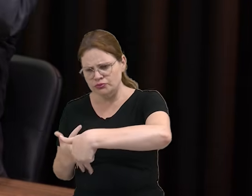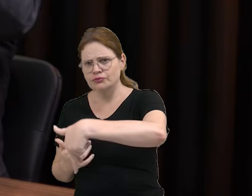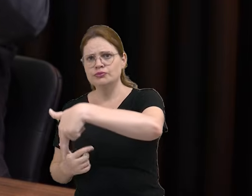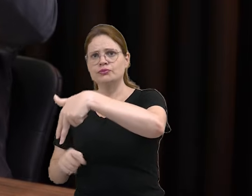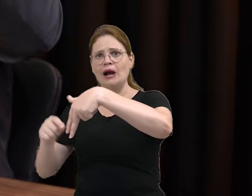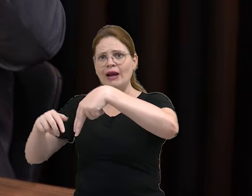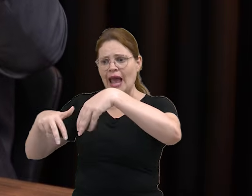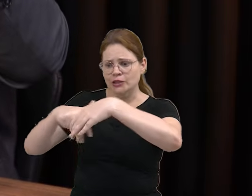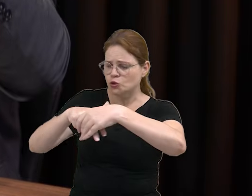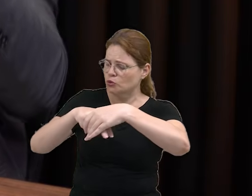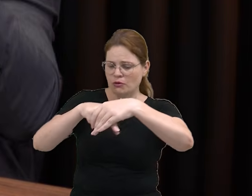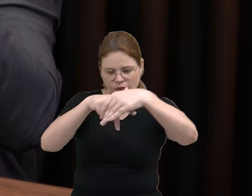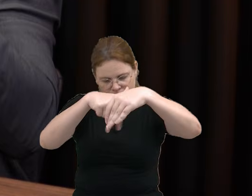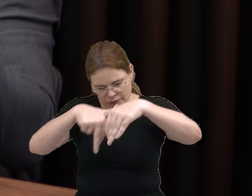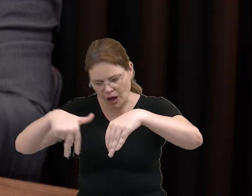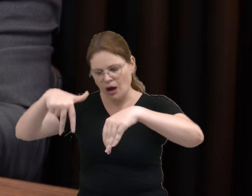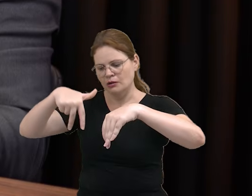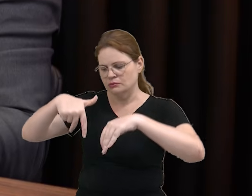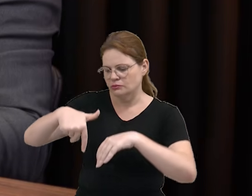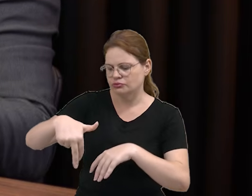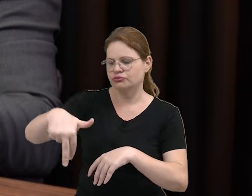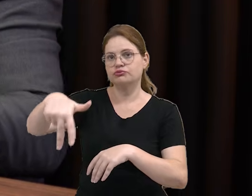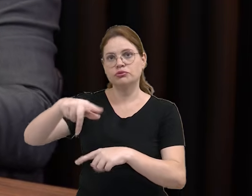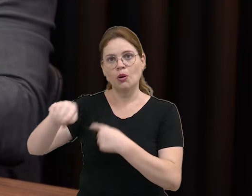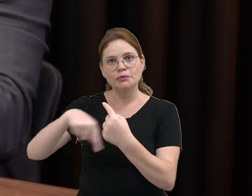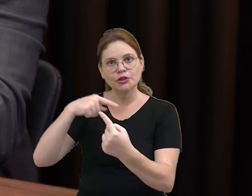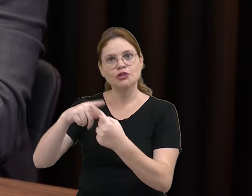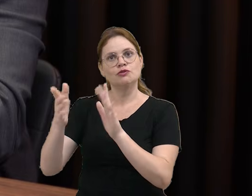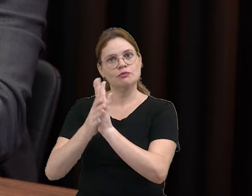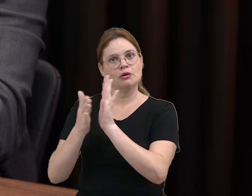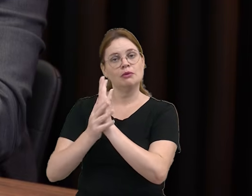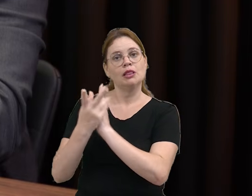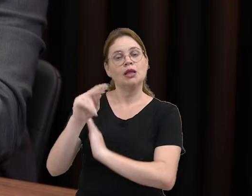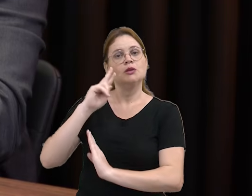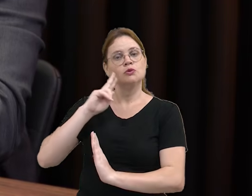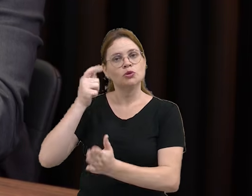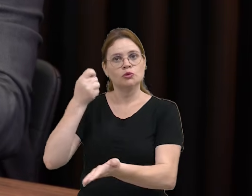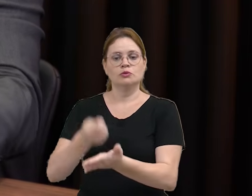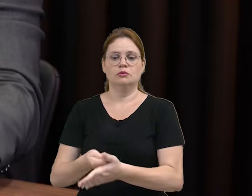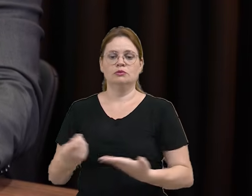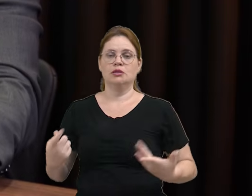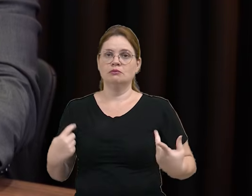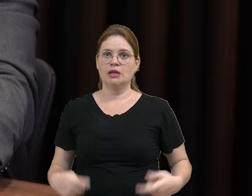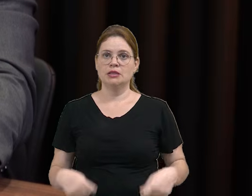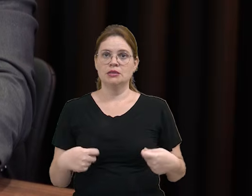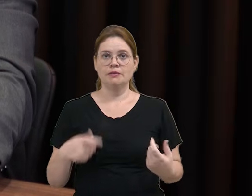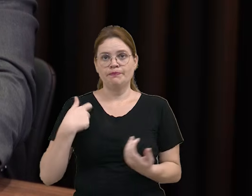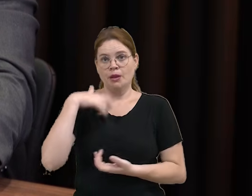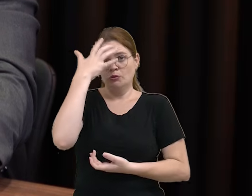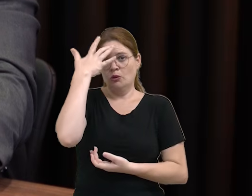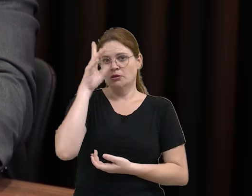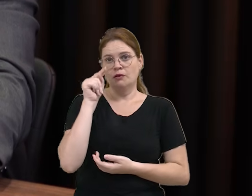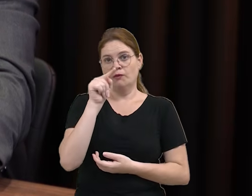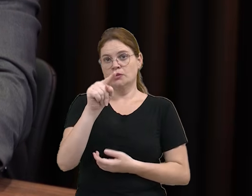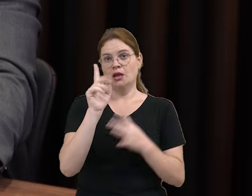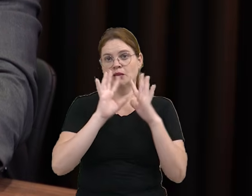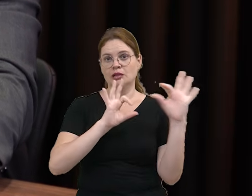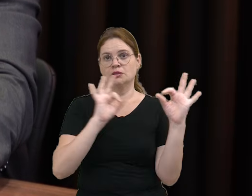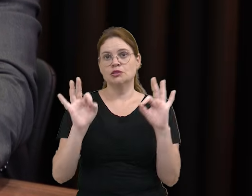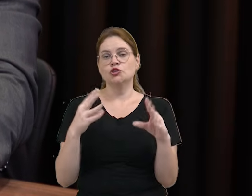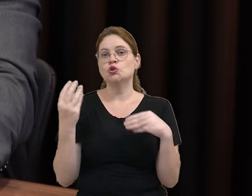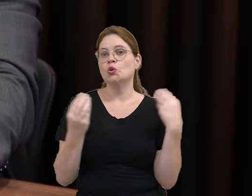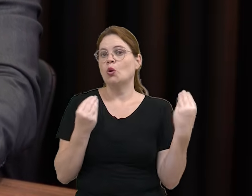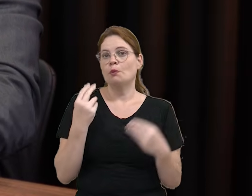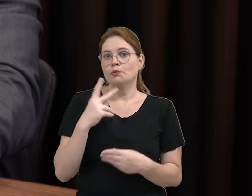ele receba o recurso e alcance o propósito do Senhor. Nós não sabemos quem nos assiste, qual é a sua